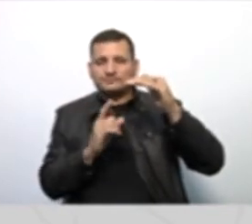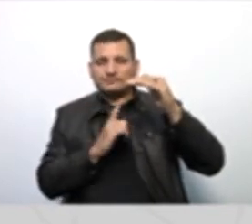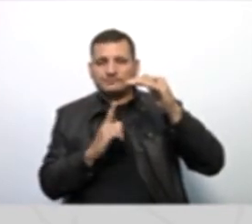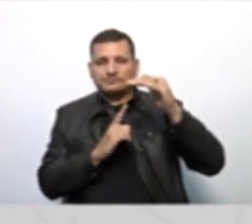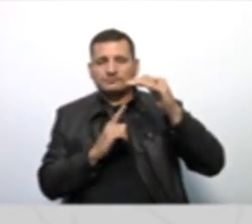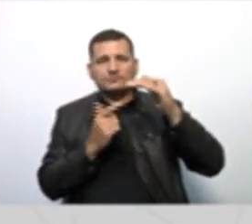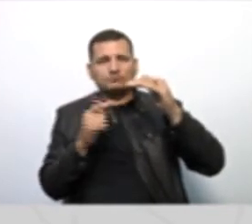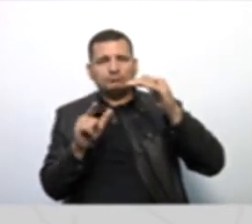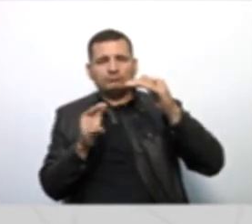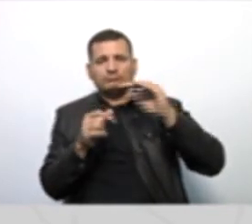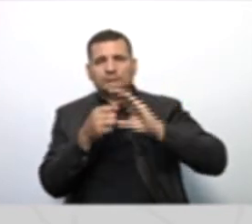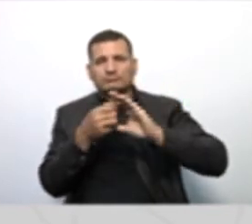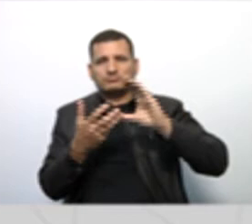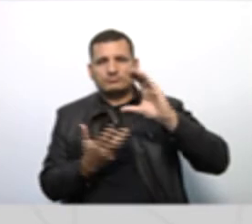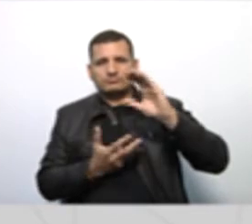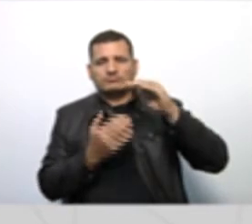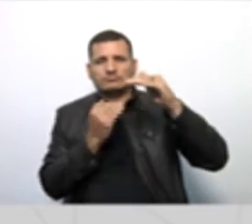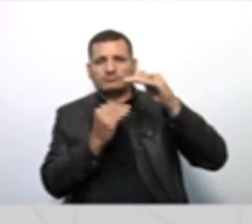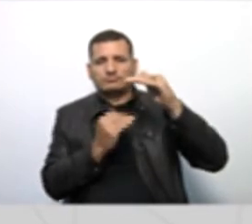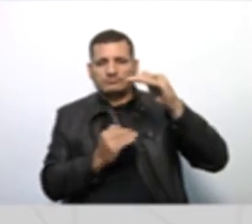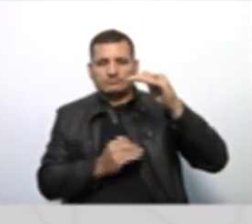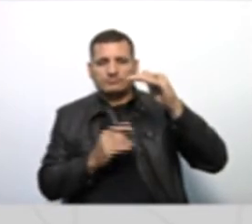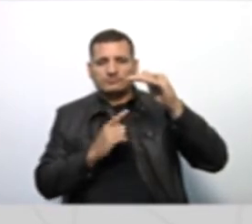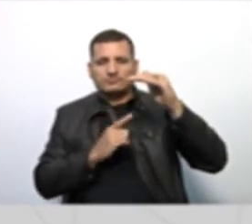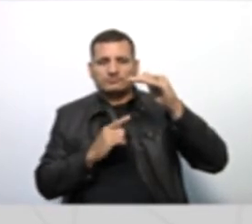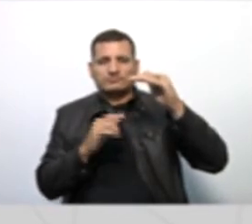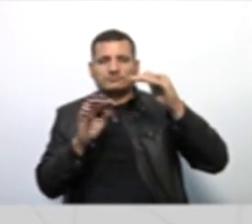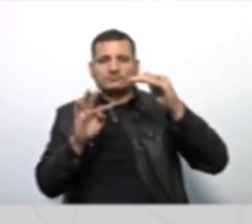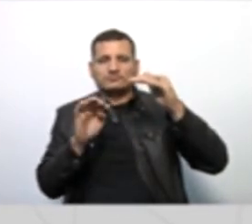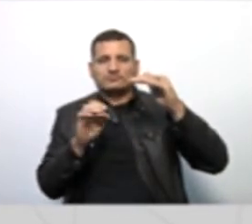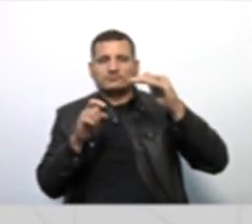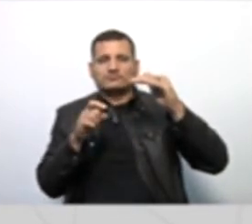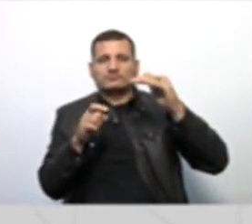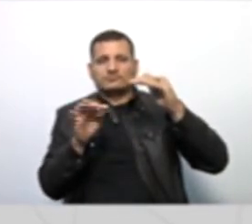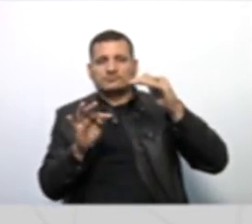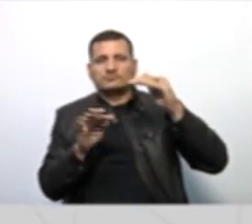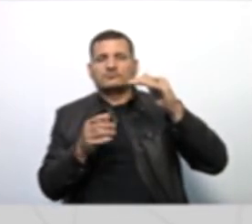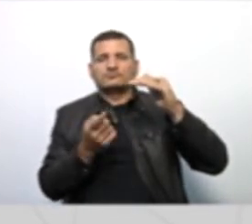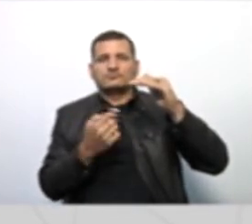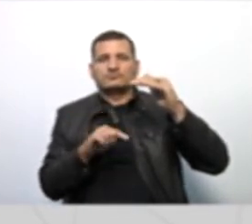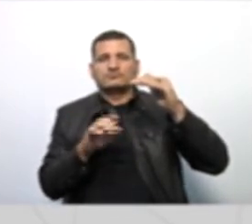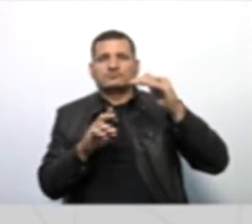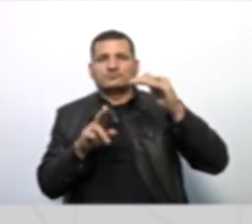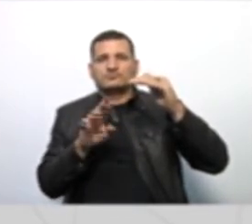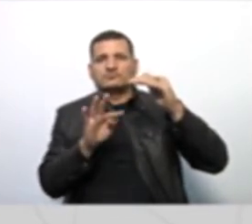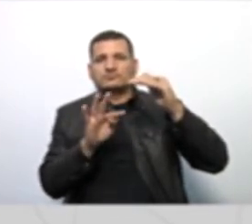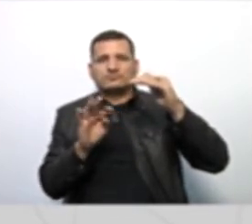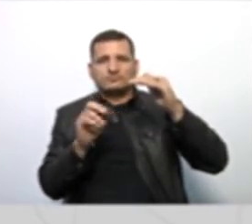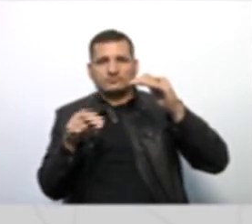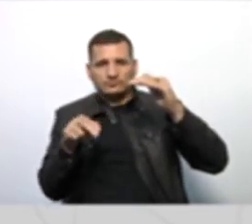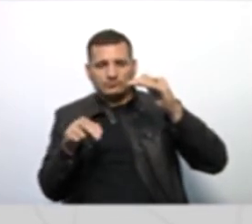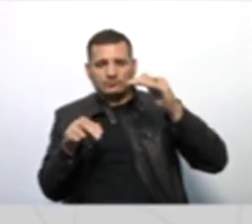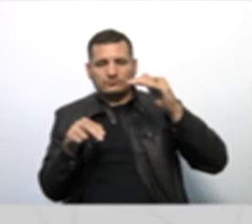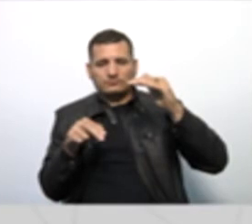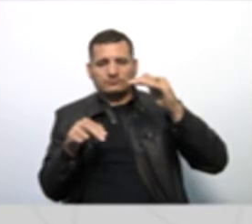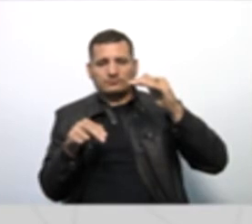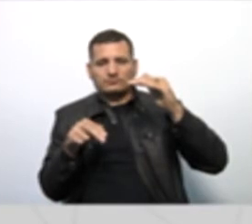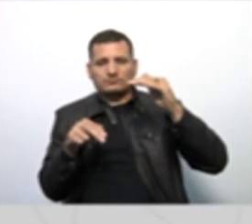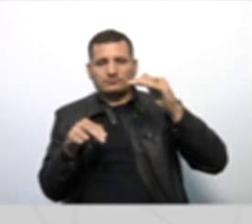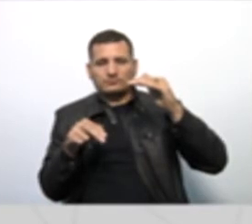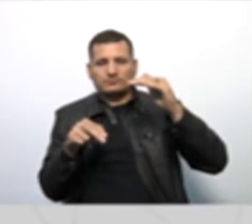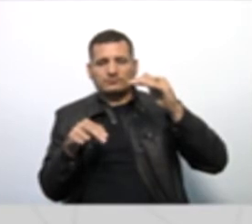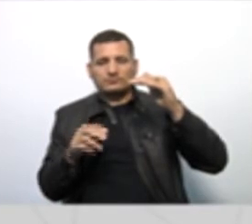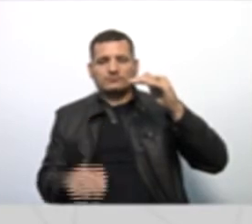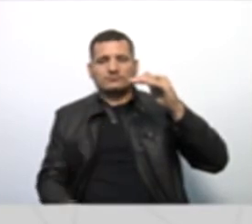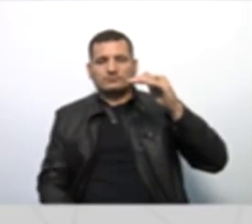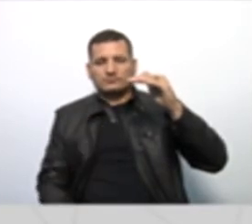outras propriedades. Temos o teste input e o button, que são as caixinhas, né? O teste input é